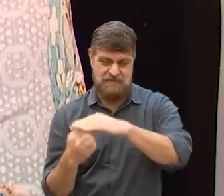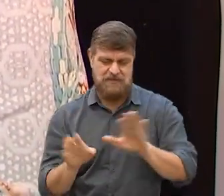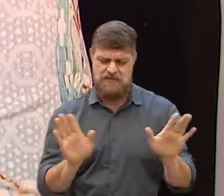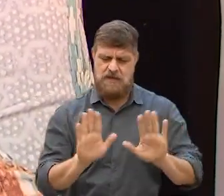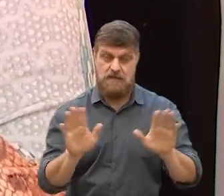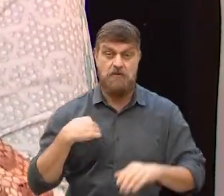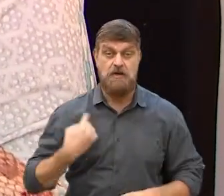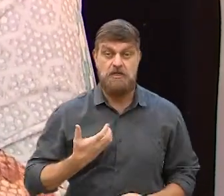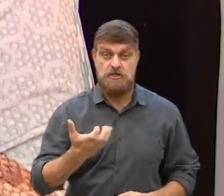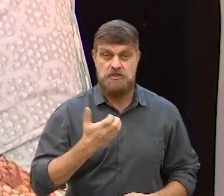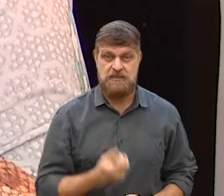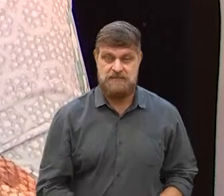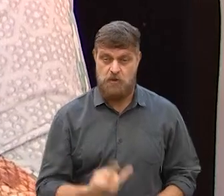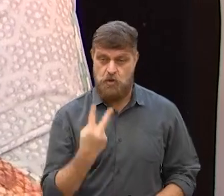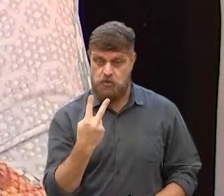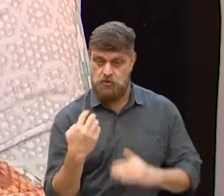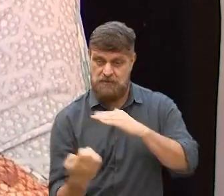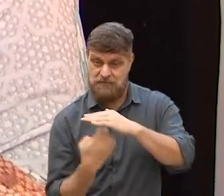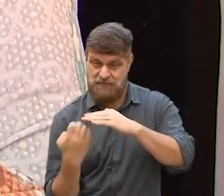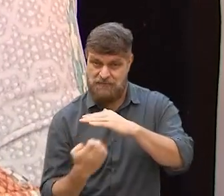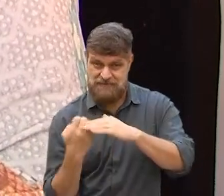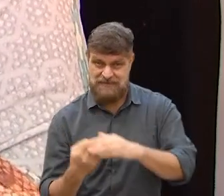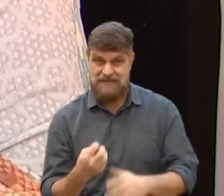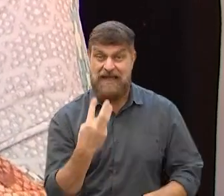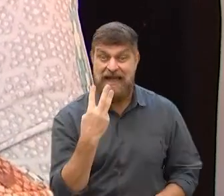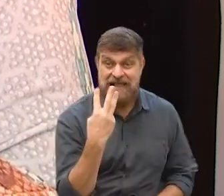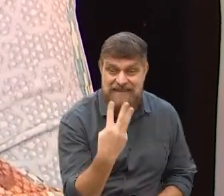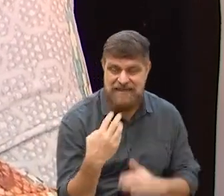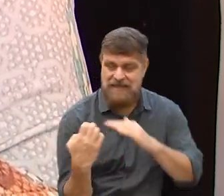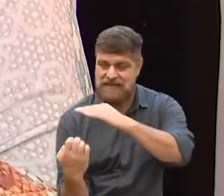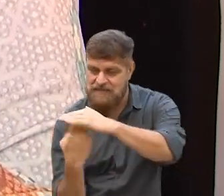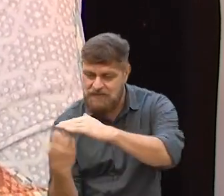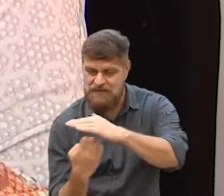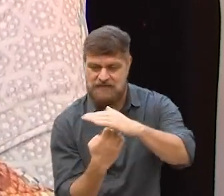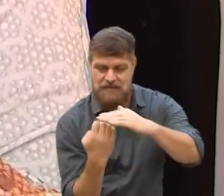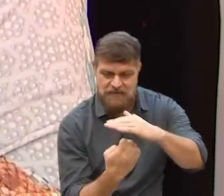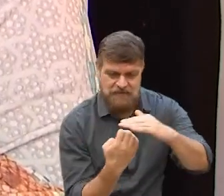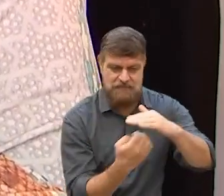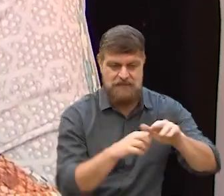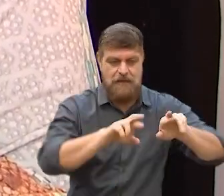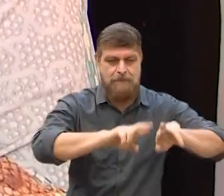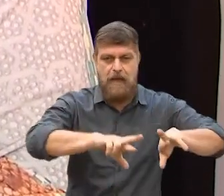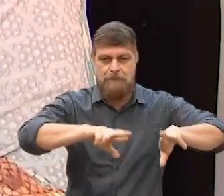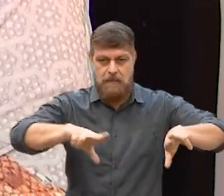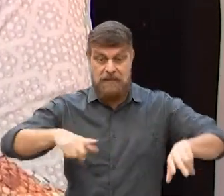Meu marido teve que assumir a minha empresa de representação de sobremesas